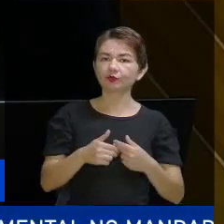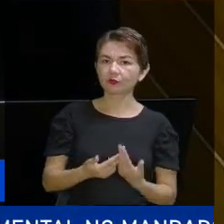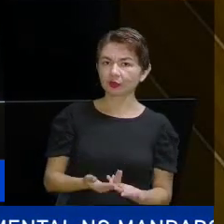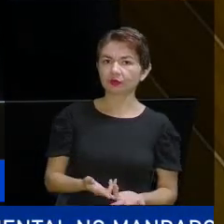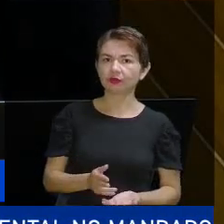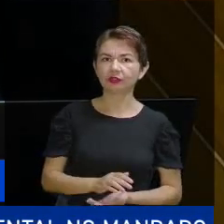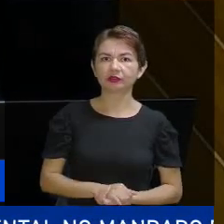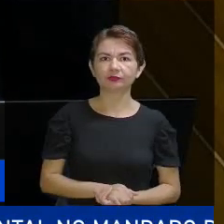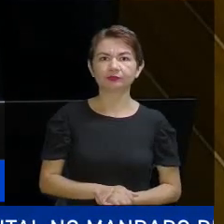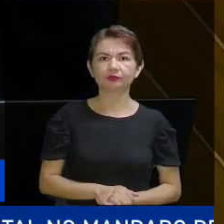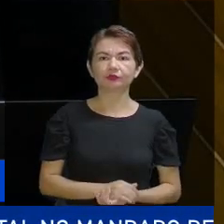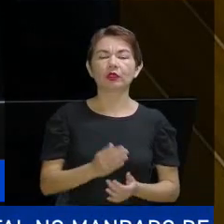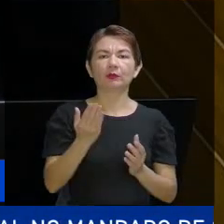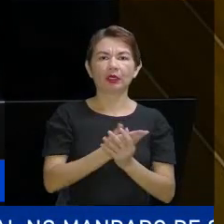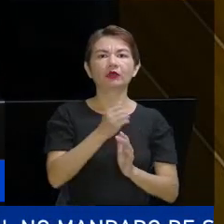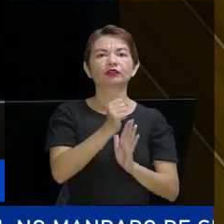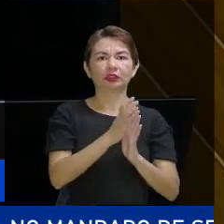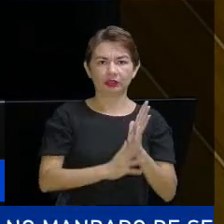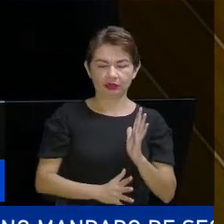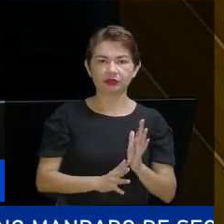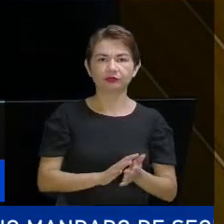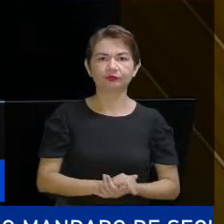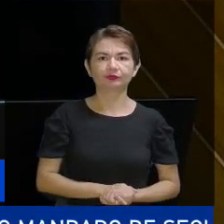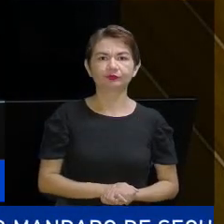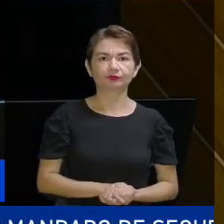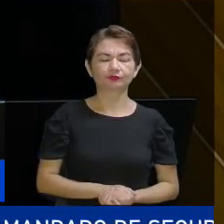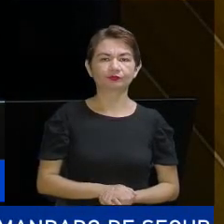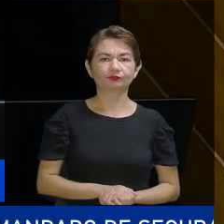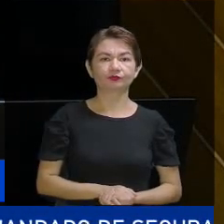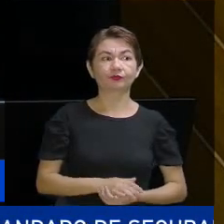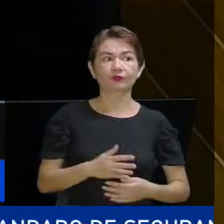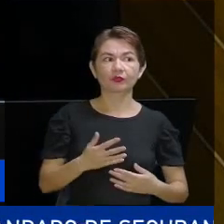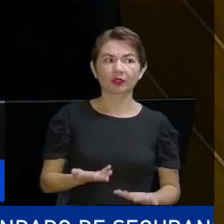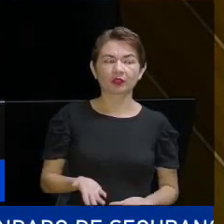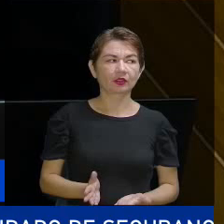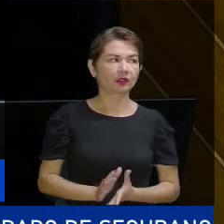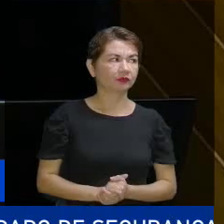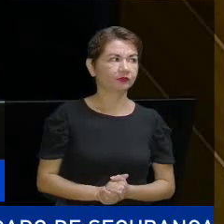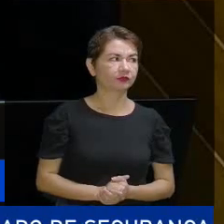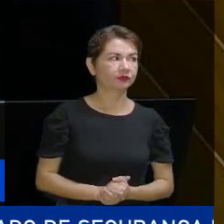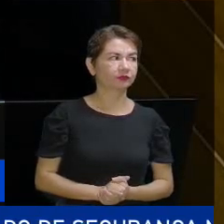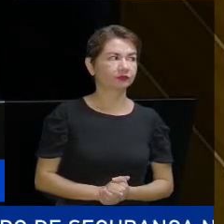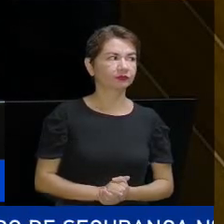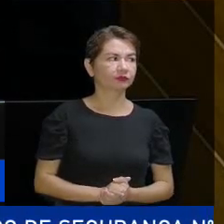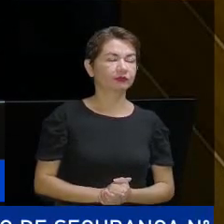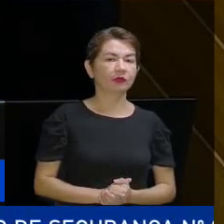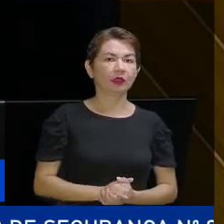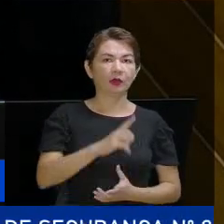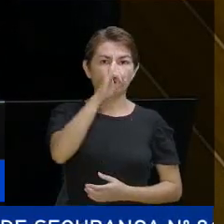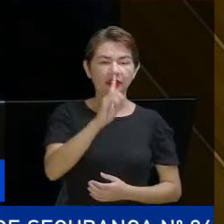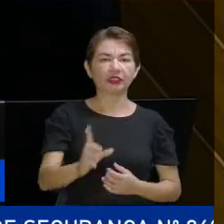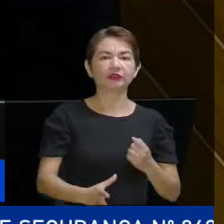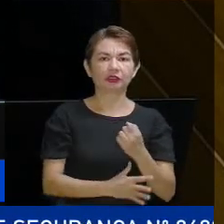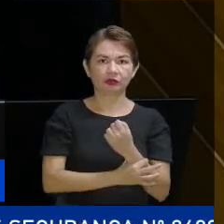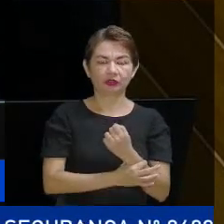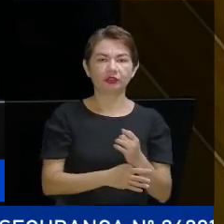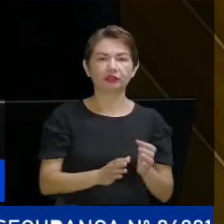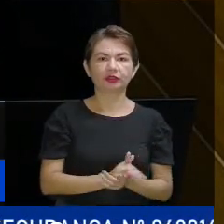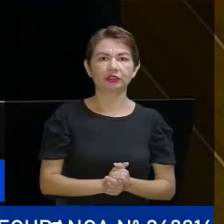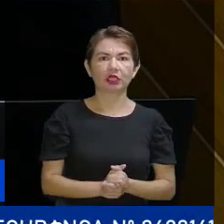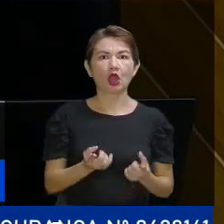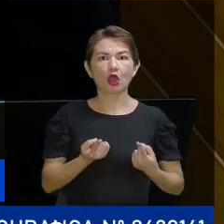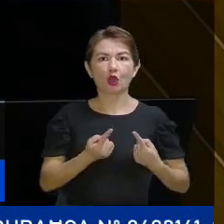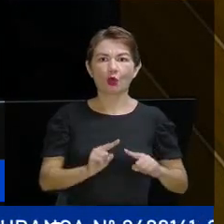houve um embargo de declaração. Narra o autor que impetrou o mandado de segurança para